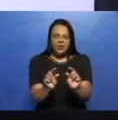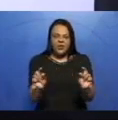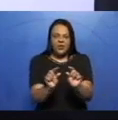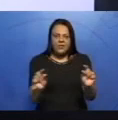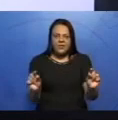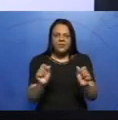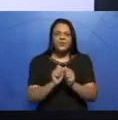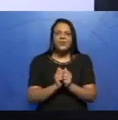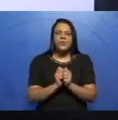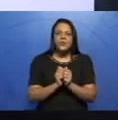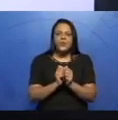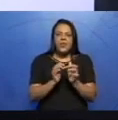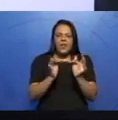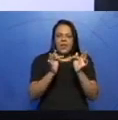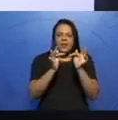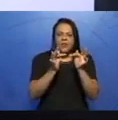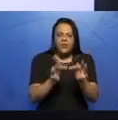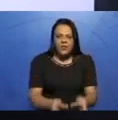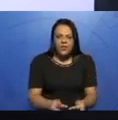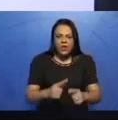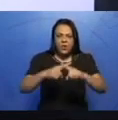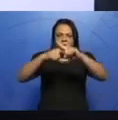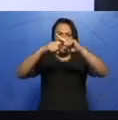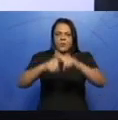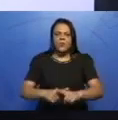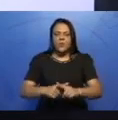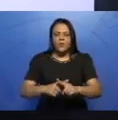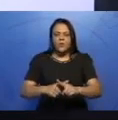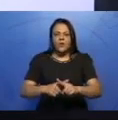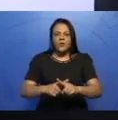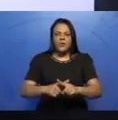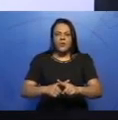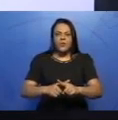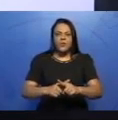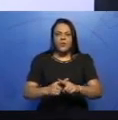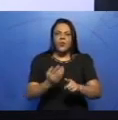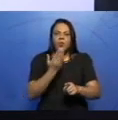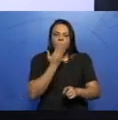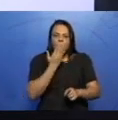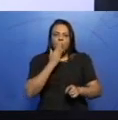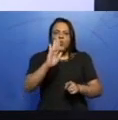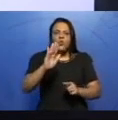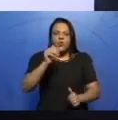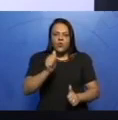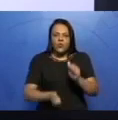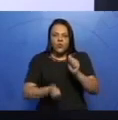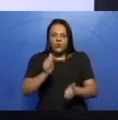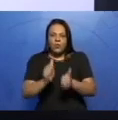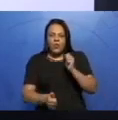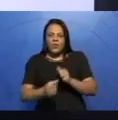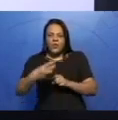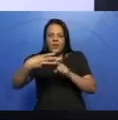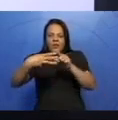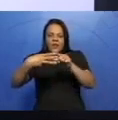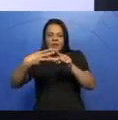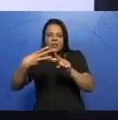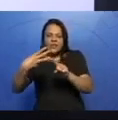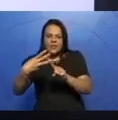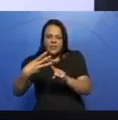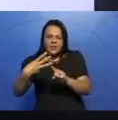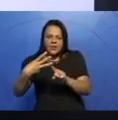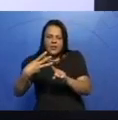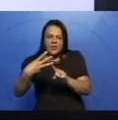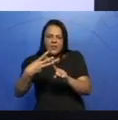futebol, 3 famosos times brasileiros, conhecidos no meio esportivo como participantes da elite